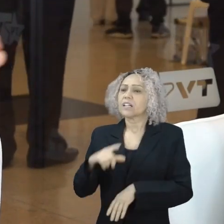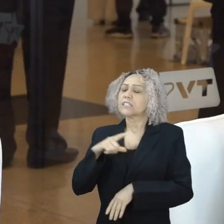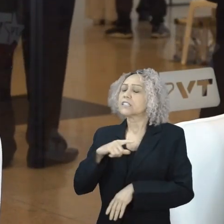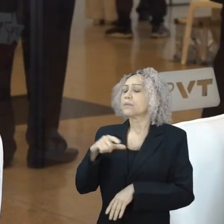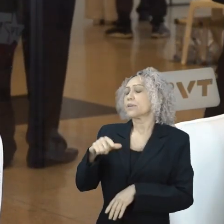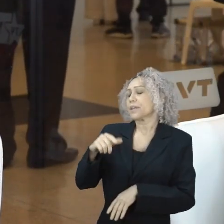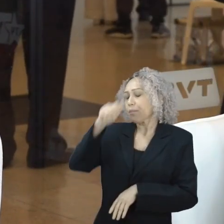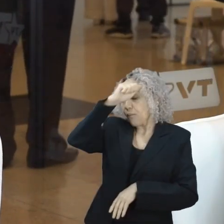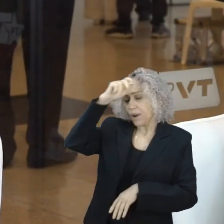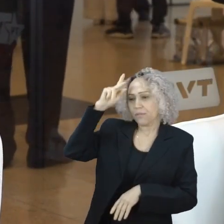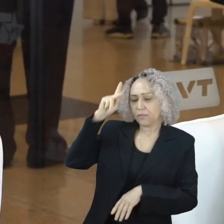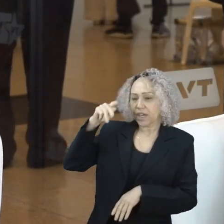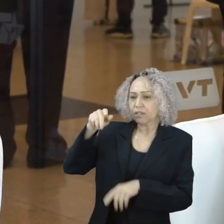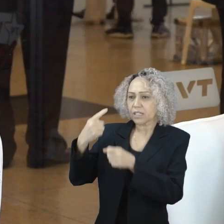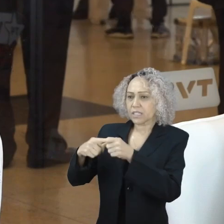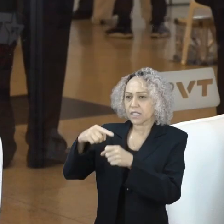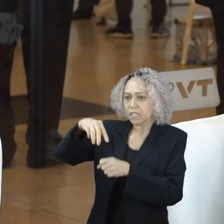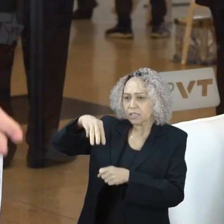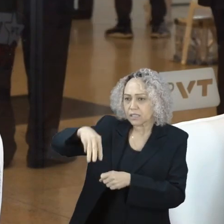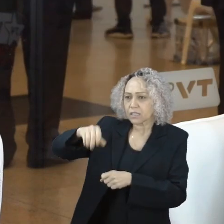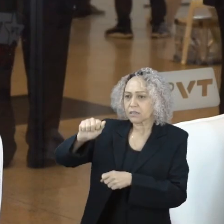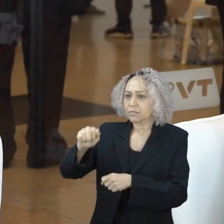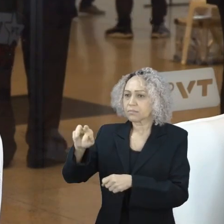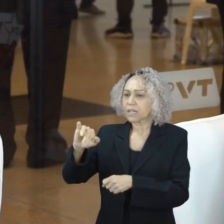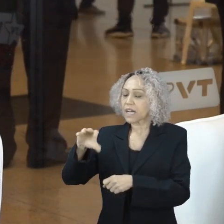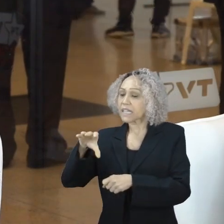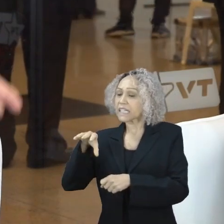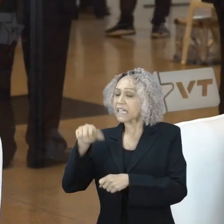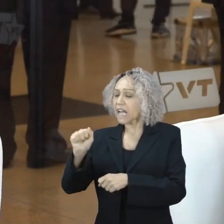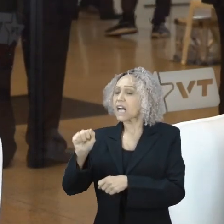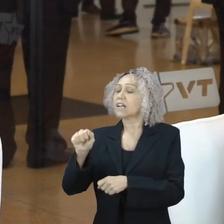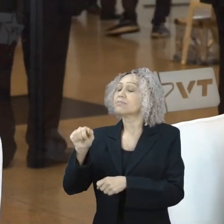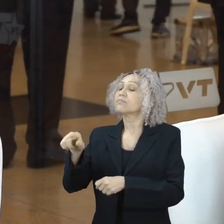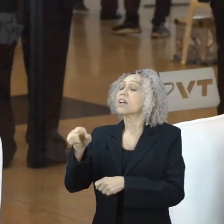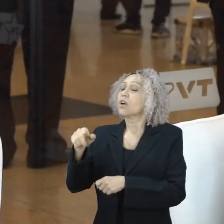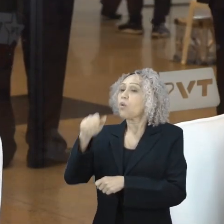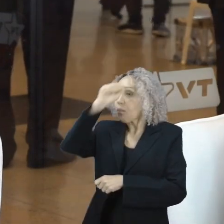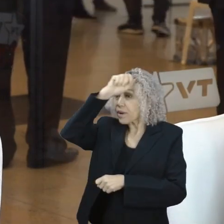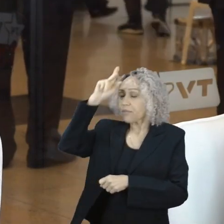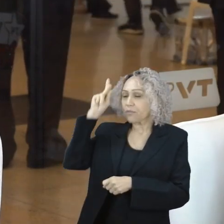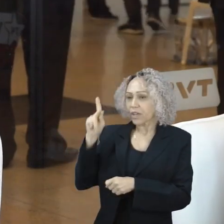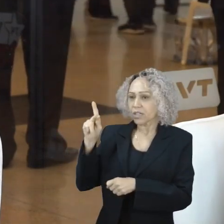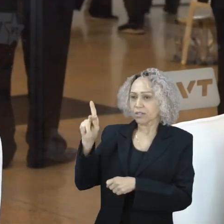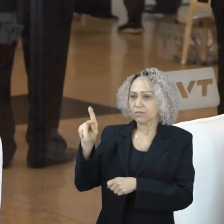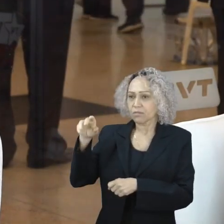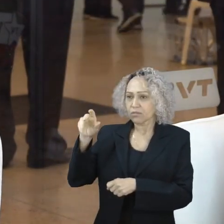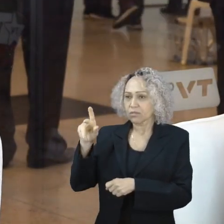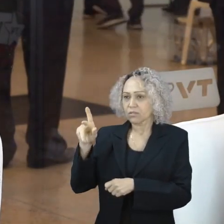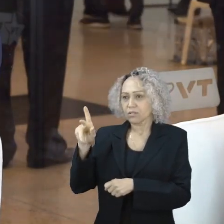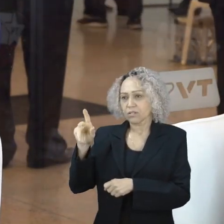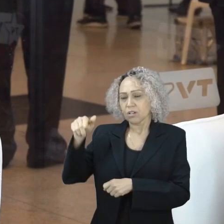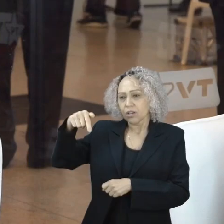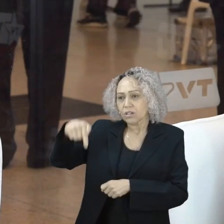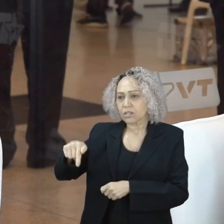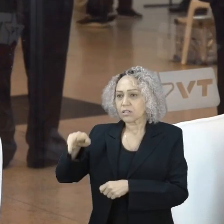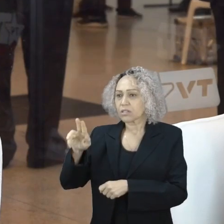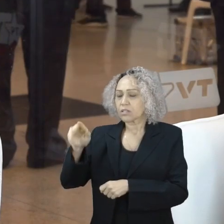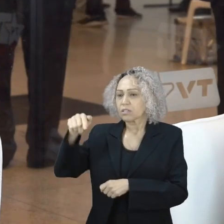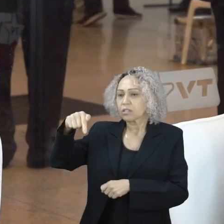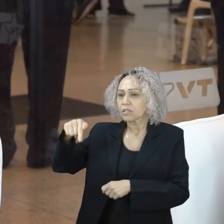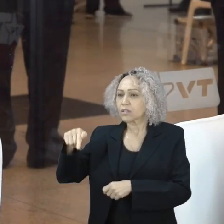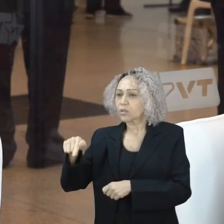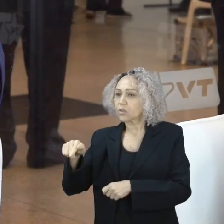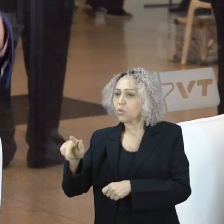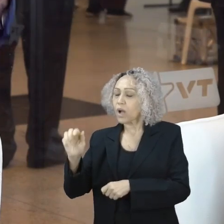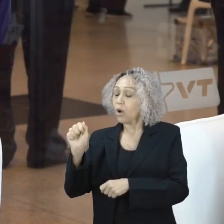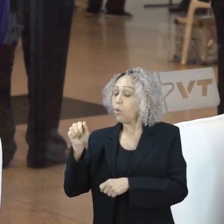mas Maricá é fácil implantar a tarifa zero, porque tem um royalties. O que eles não falam e que não sabem é que em Maricá a tarifa